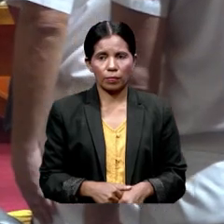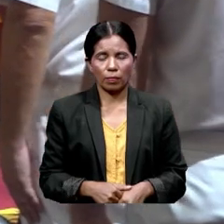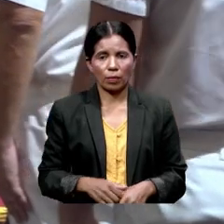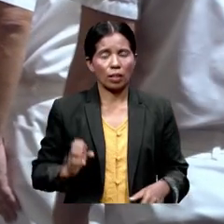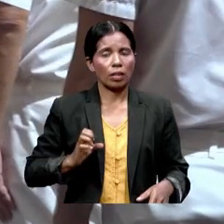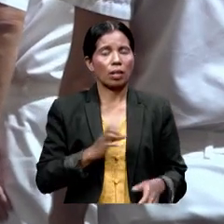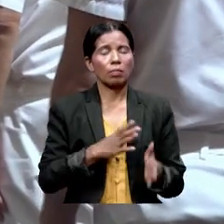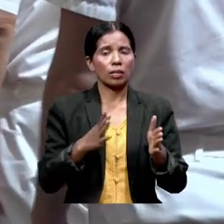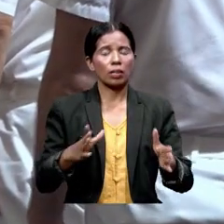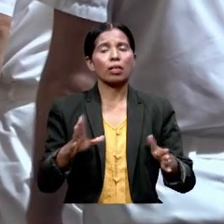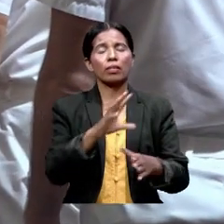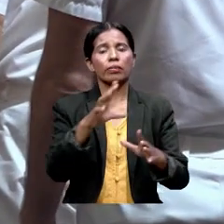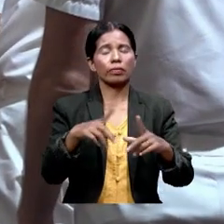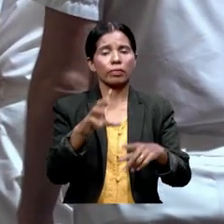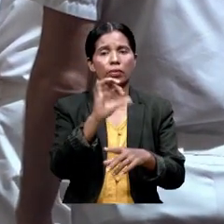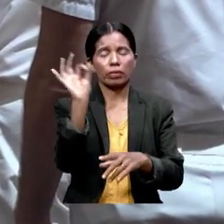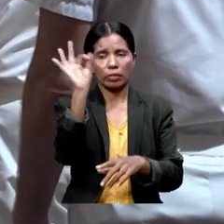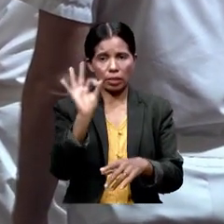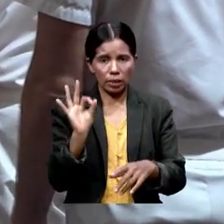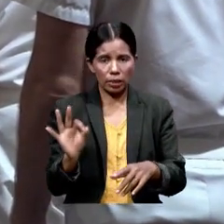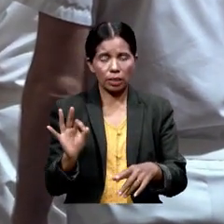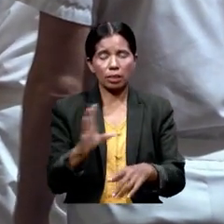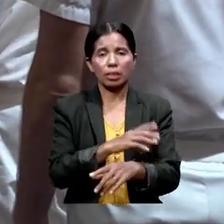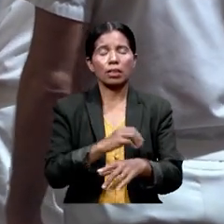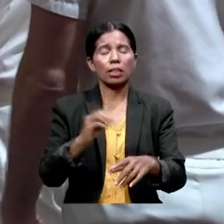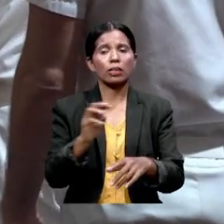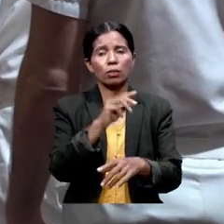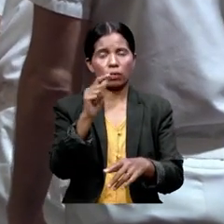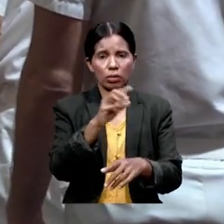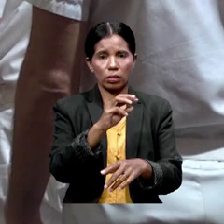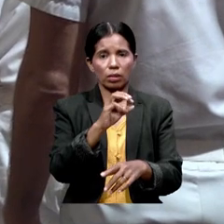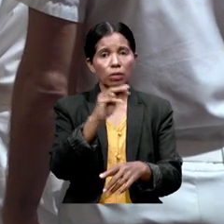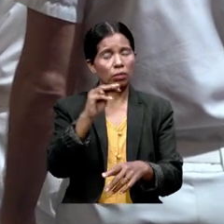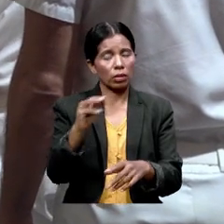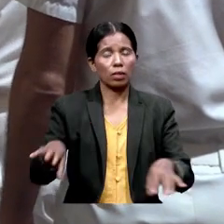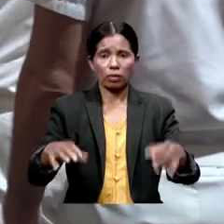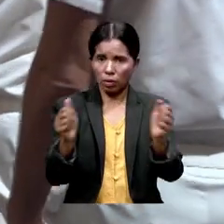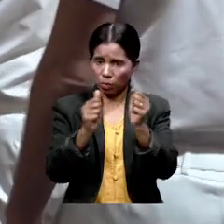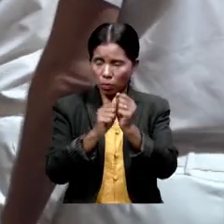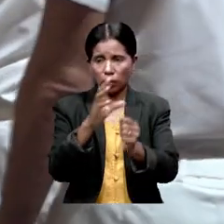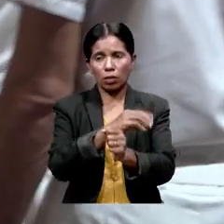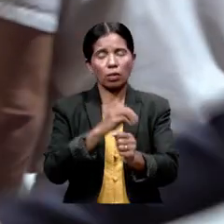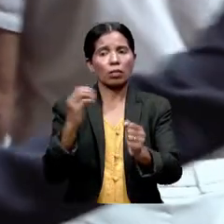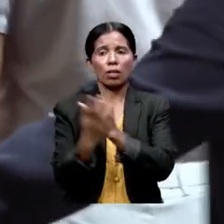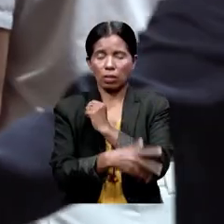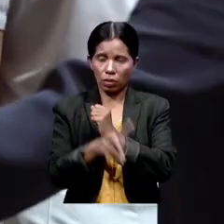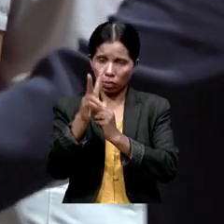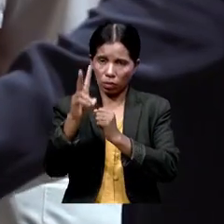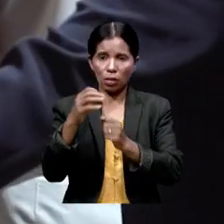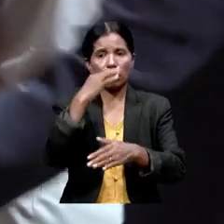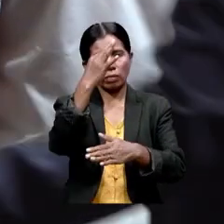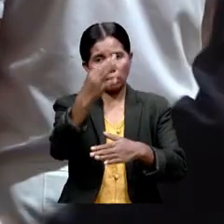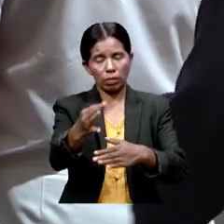Embaixador França, segunda né, assurmalo o presidente da República, Zero Mazorta, onde colia com a cooperação bilateral entre a nação rua e o